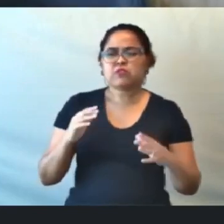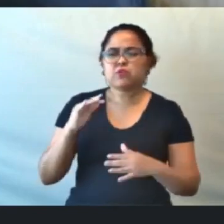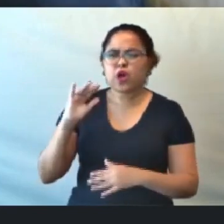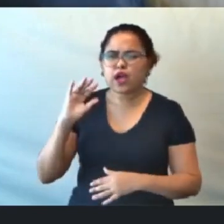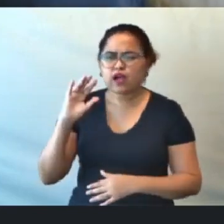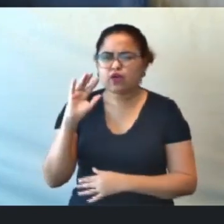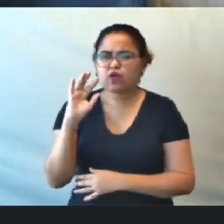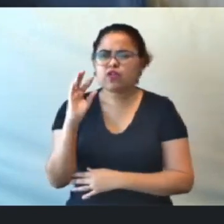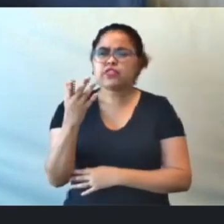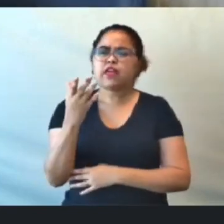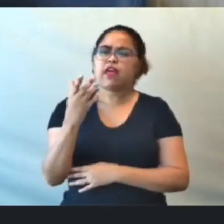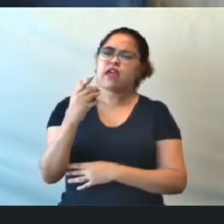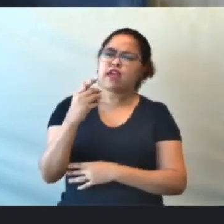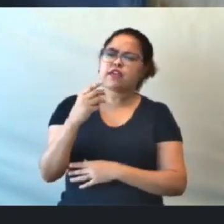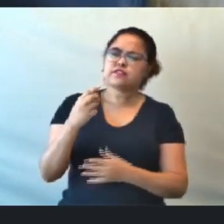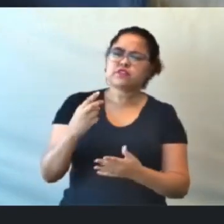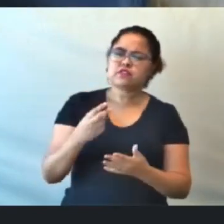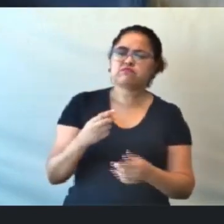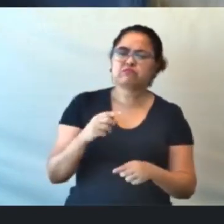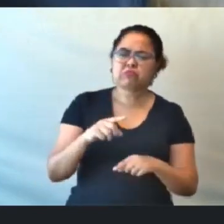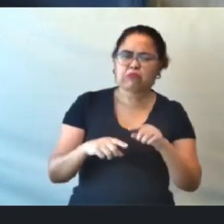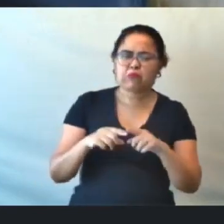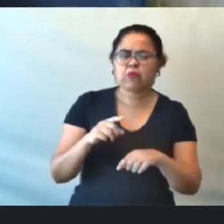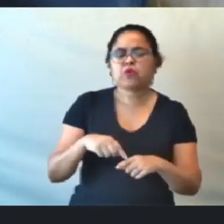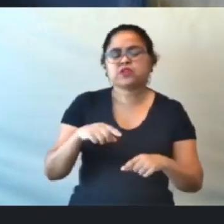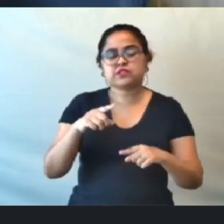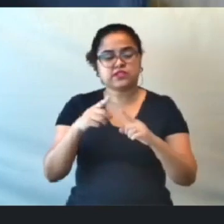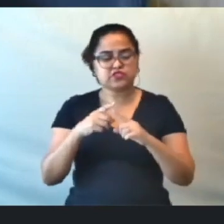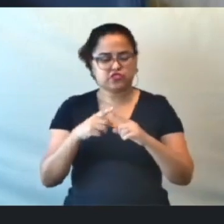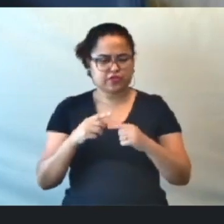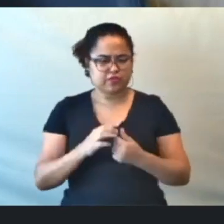disso, houve alguns problemas